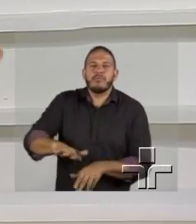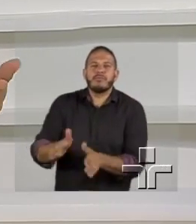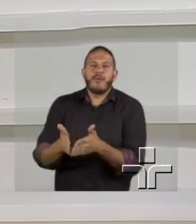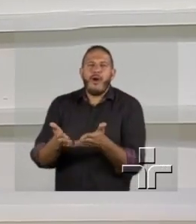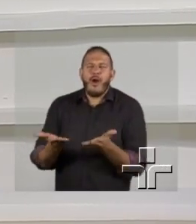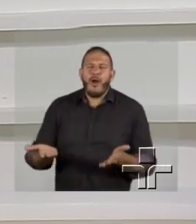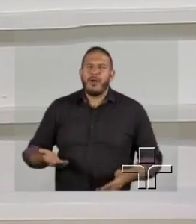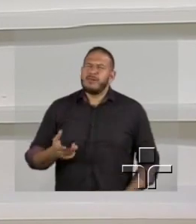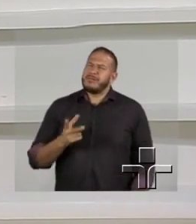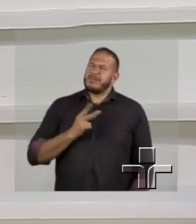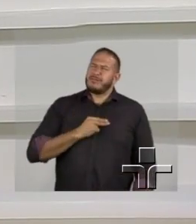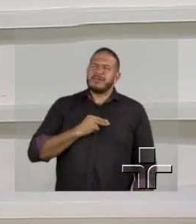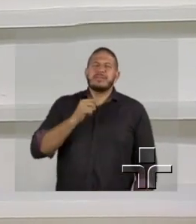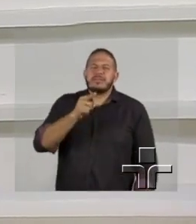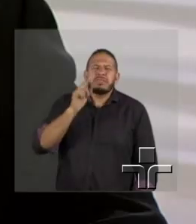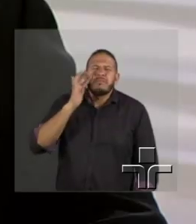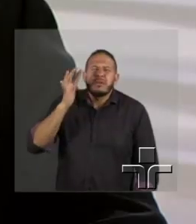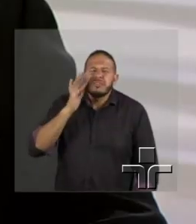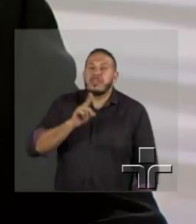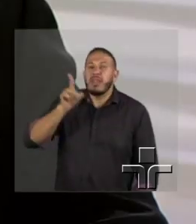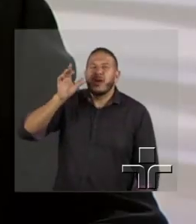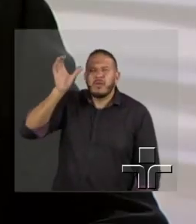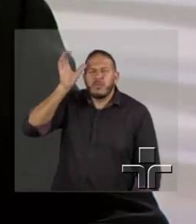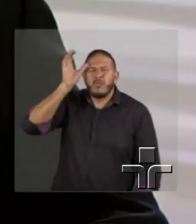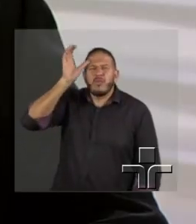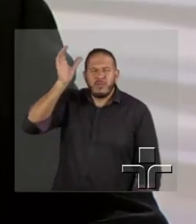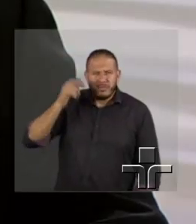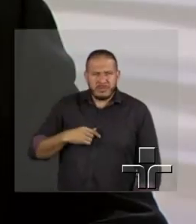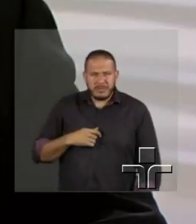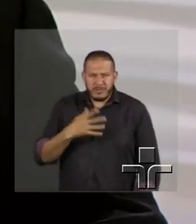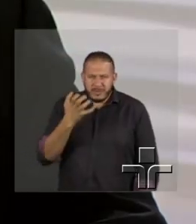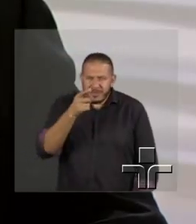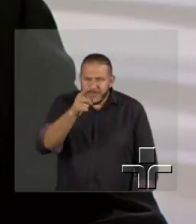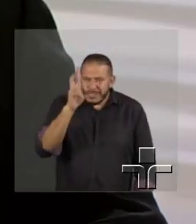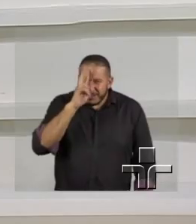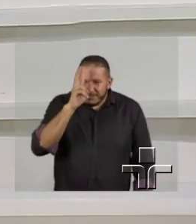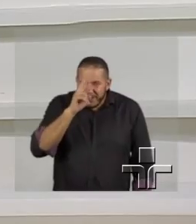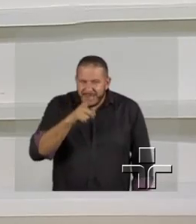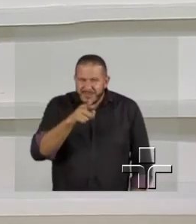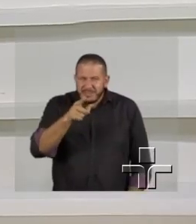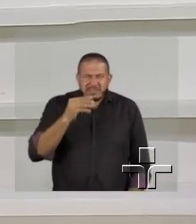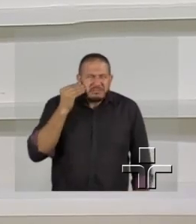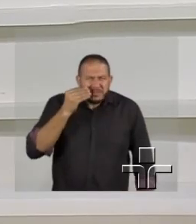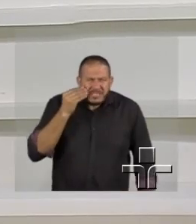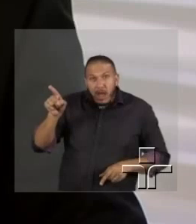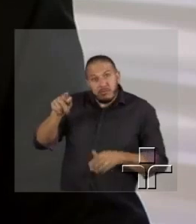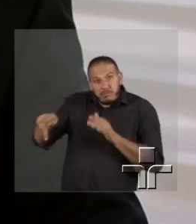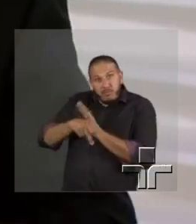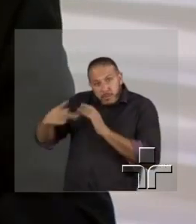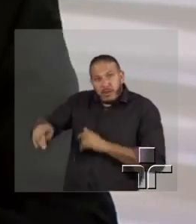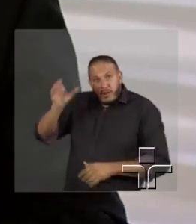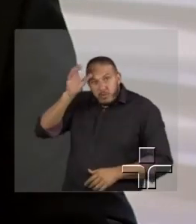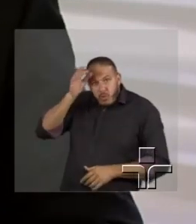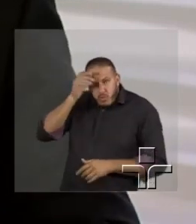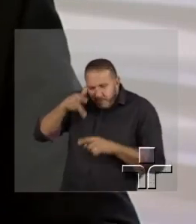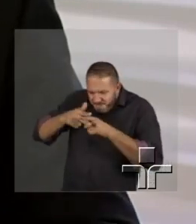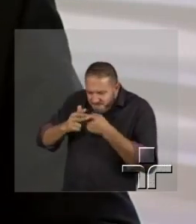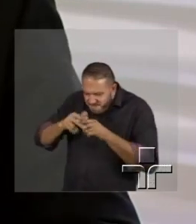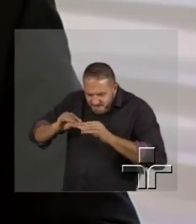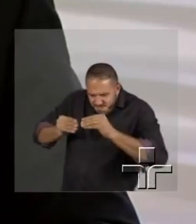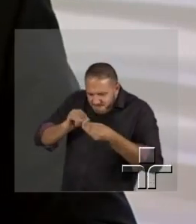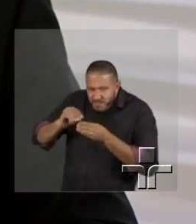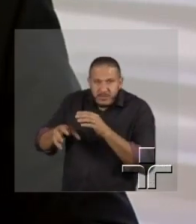Não, pode usar o celular. O que eu faria era o reforço da Polícia Federal para evitar que se tenha esse tipo de vazamento. E